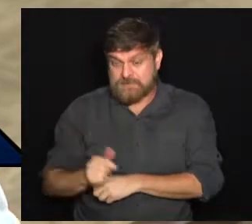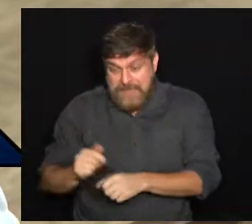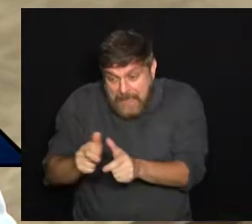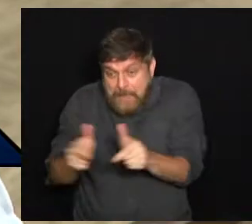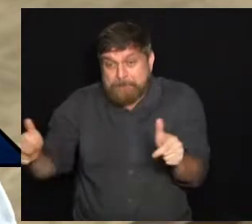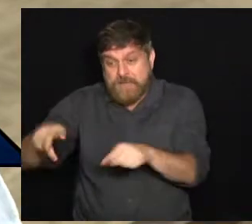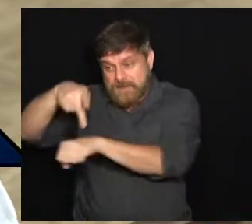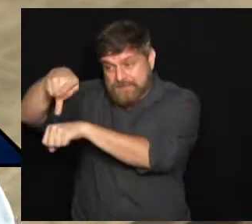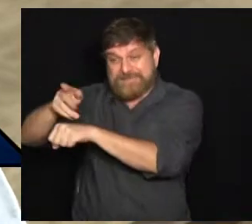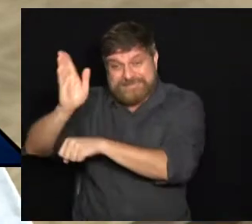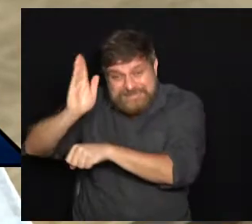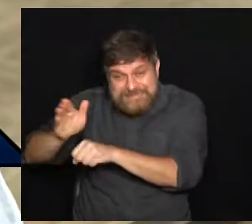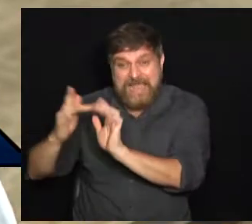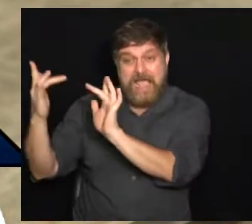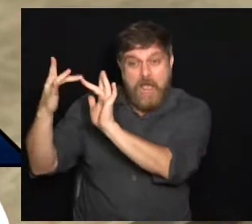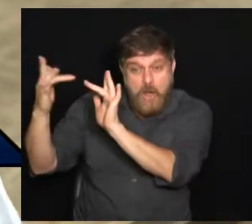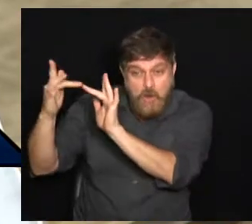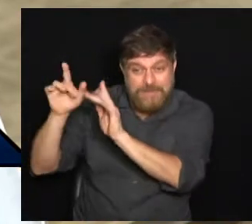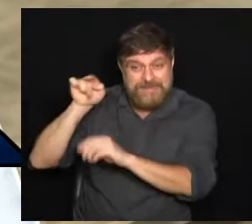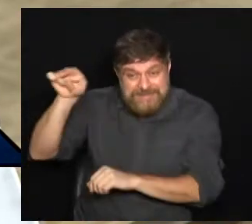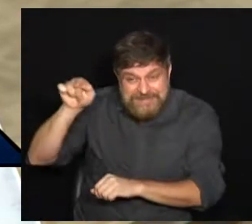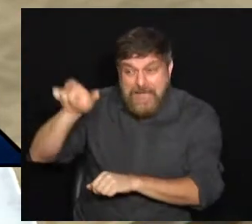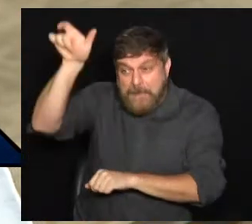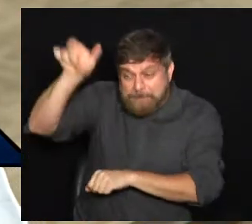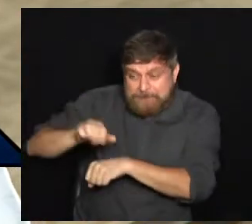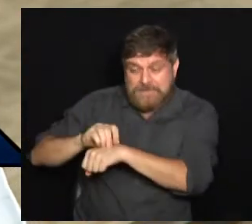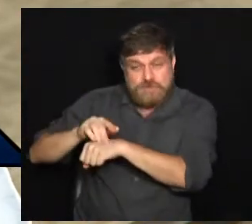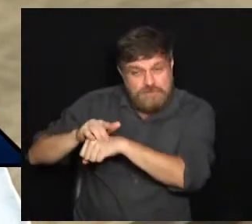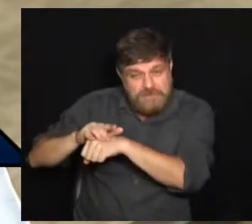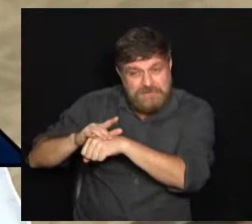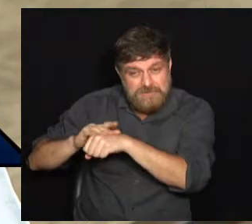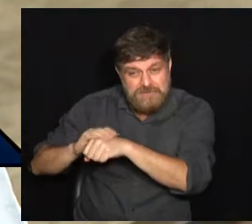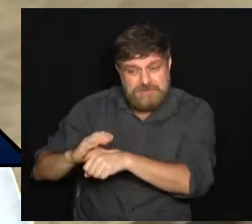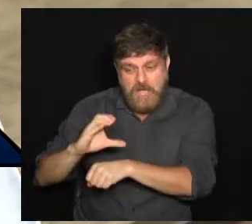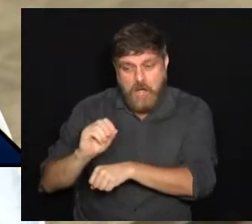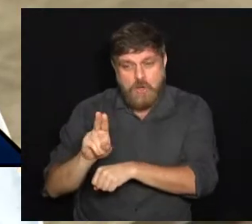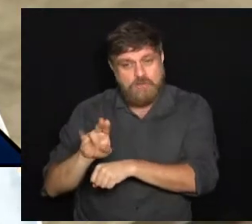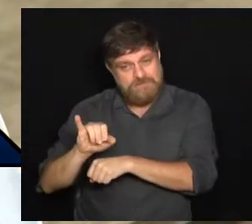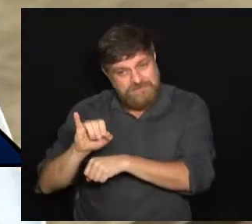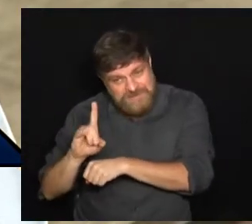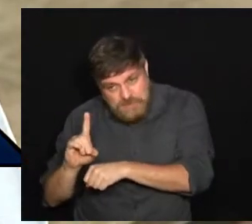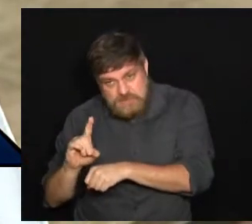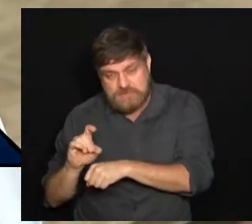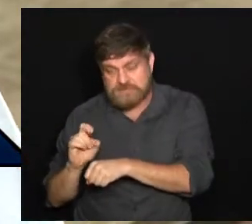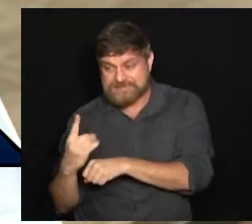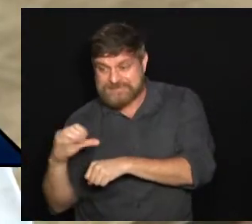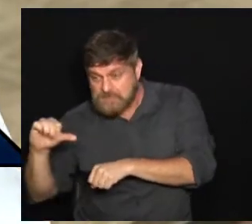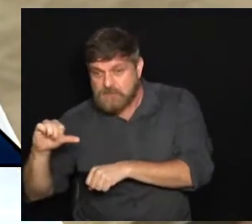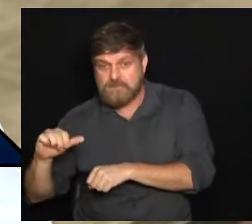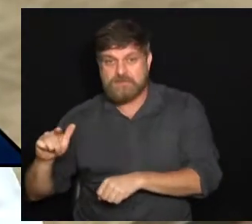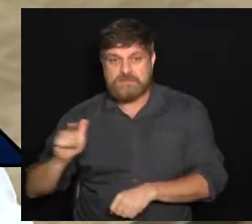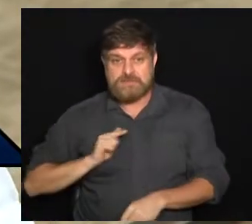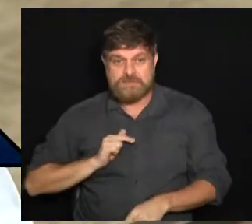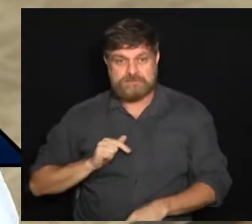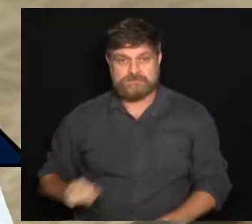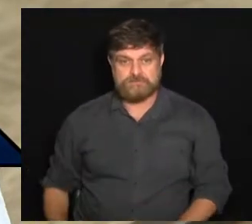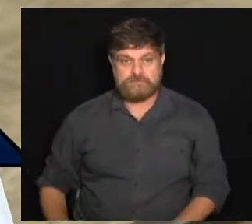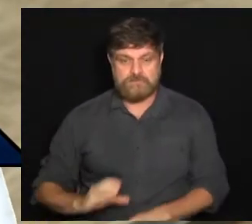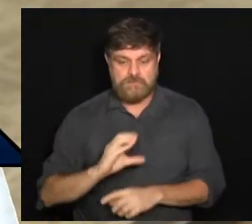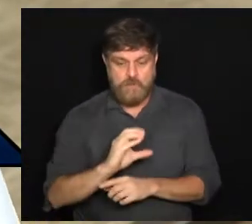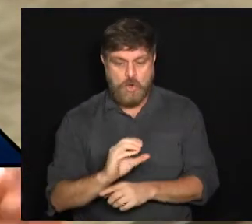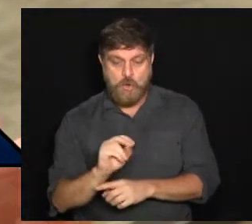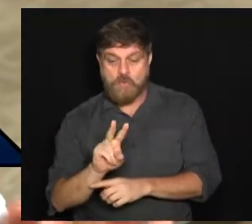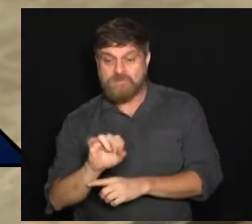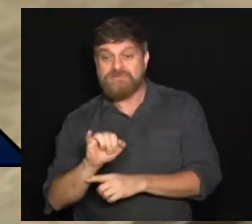As pessoas que tiveram contato com casos confirmados de Covid-19, né, acho que até uma coisa que a gente não mencionou, Covid-19 é o nome da